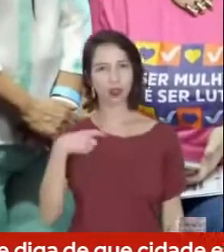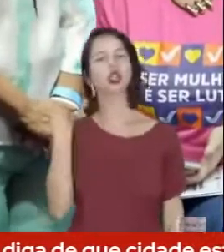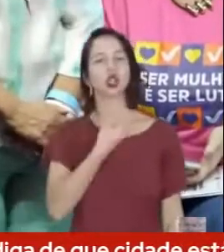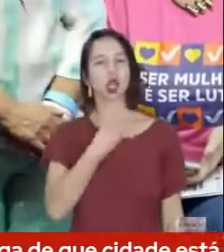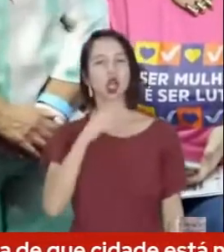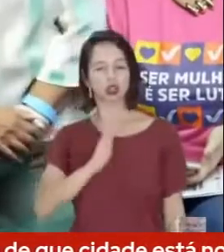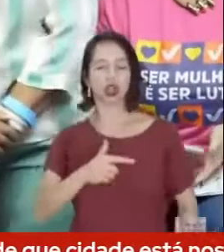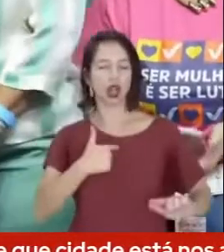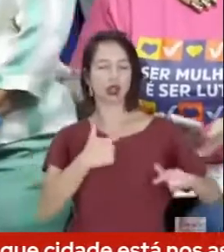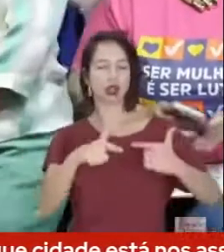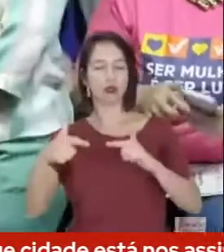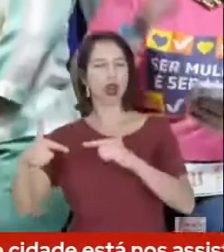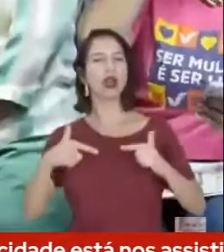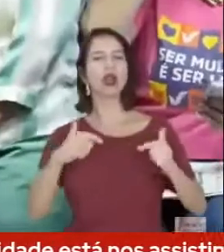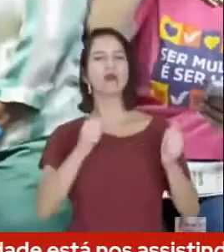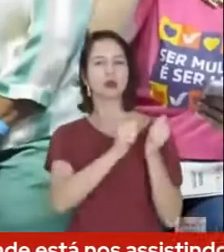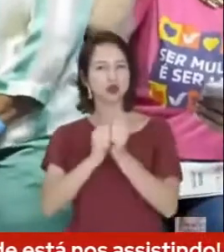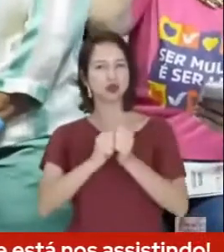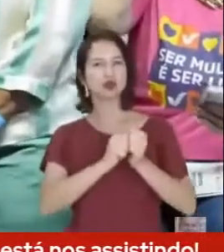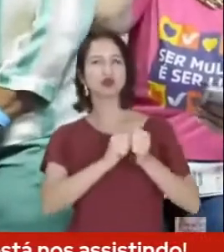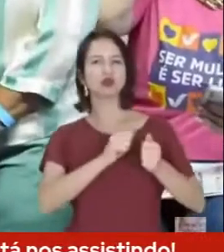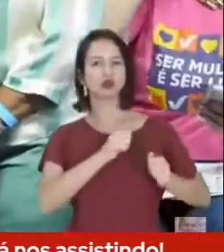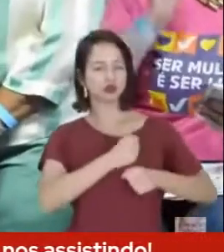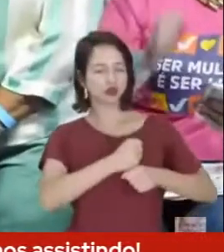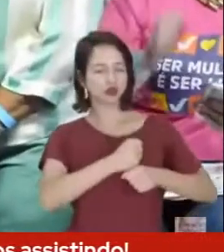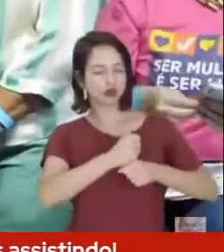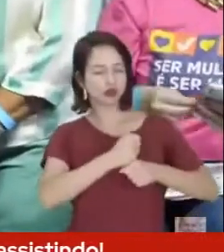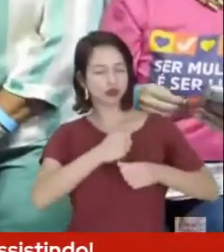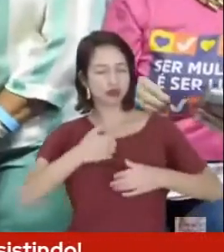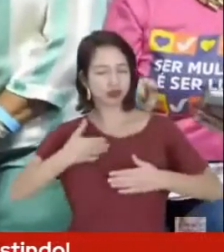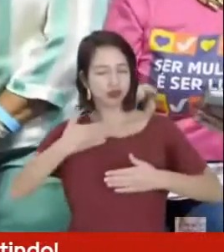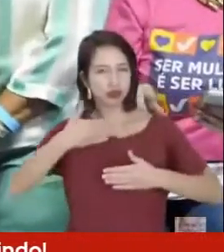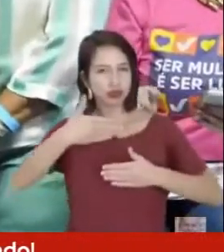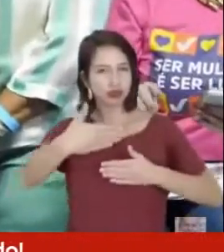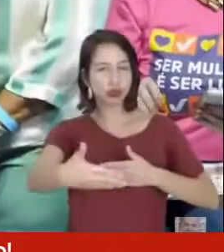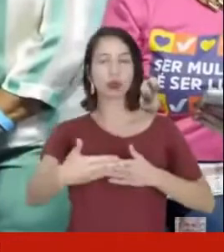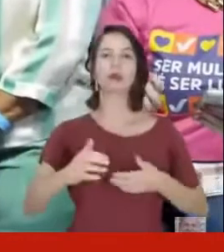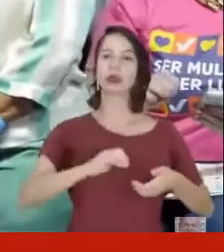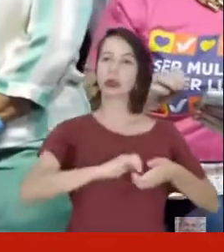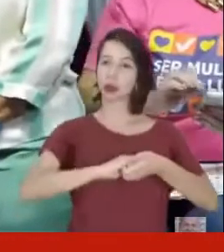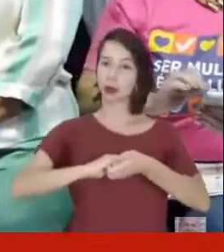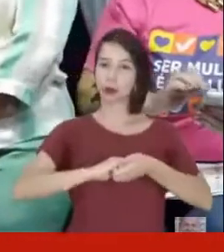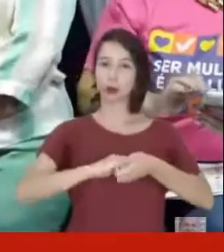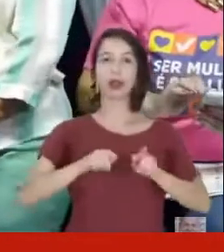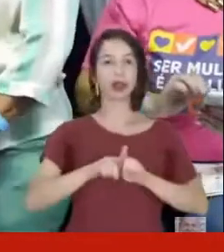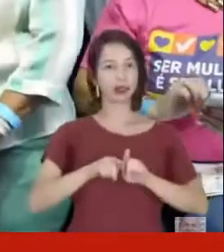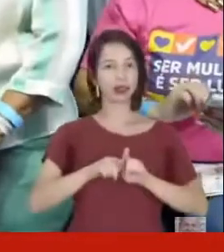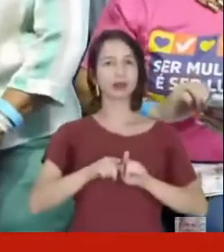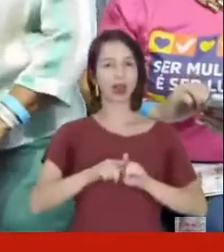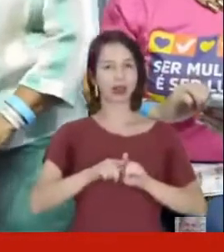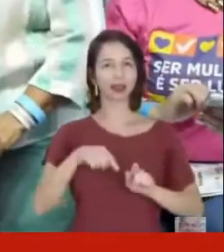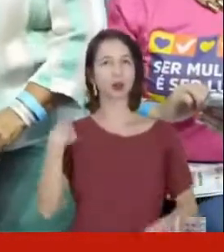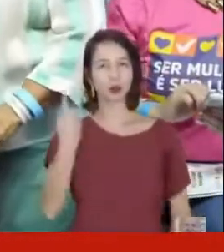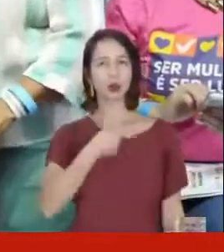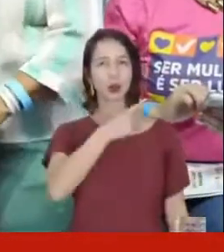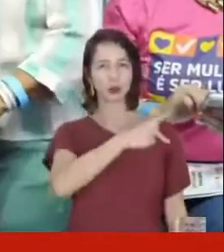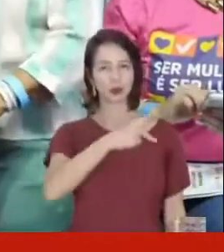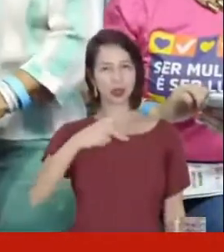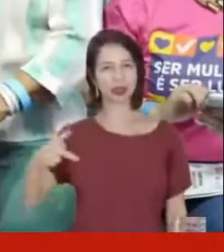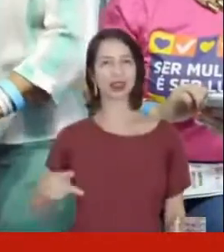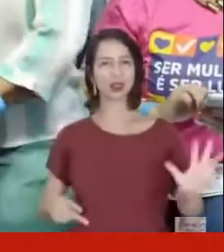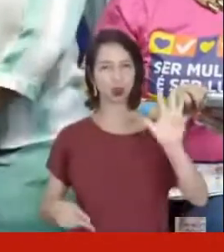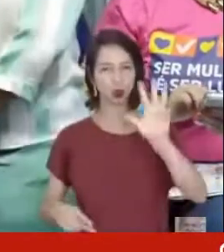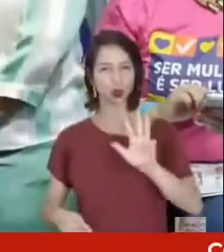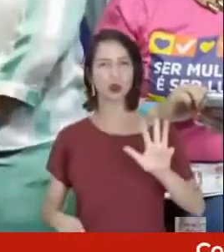Luiz Inácio Lula da Silva. Lembrar aqui, governador e Lula, que nós começamos um trabalho no setor da